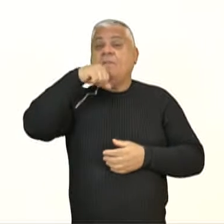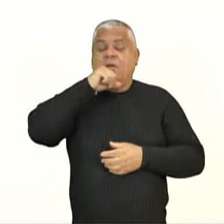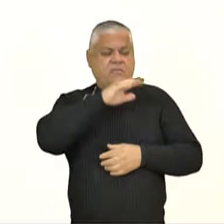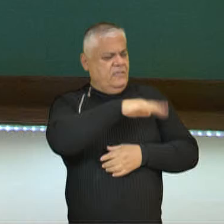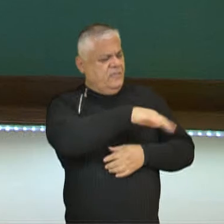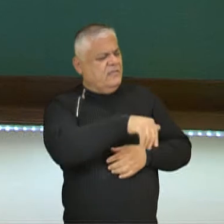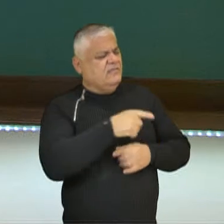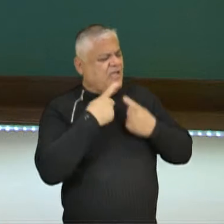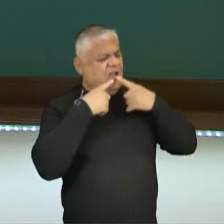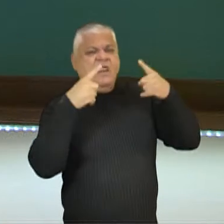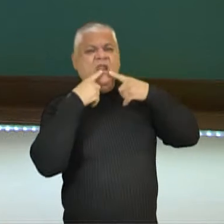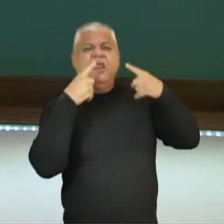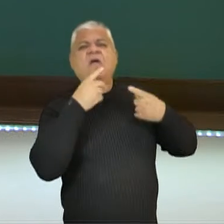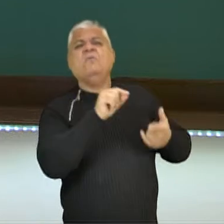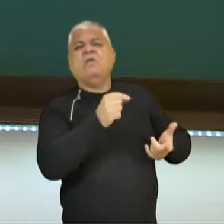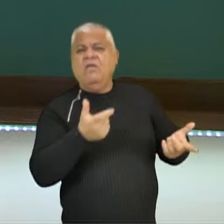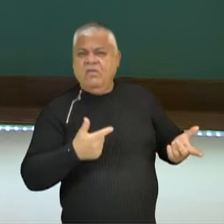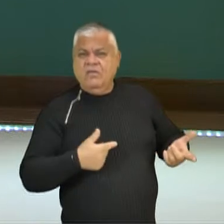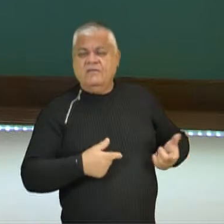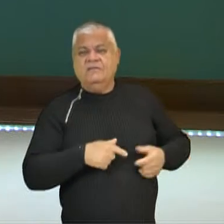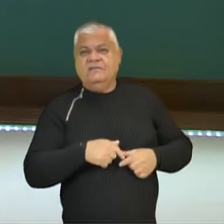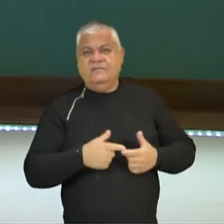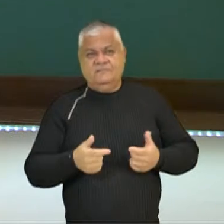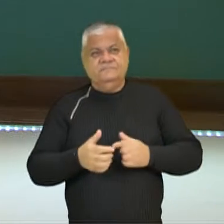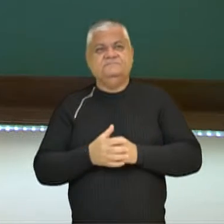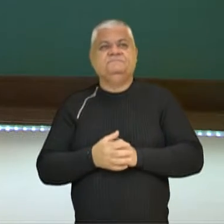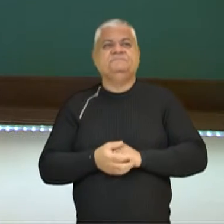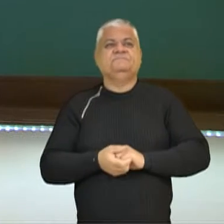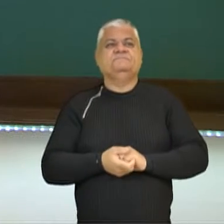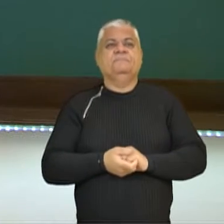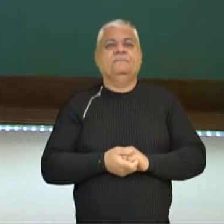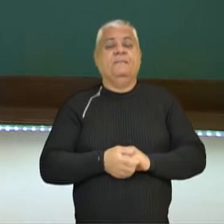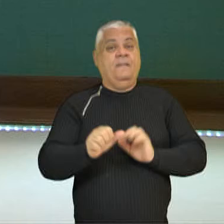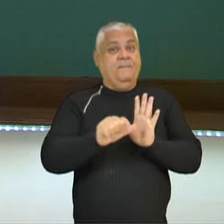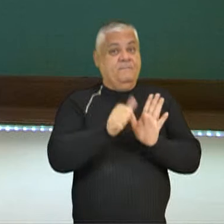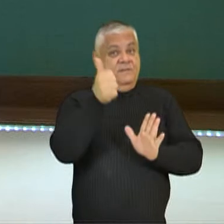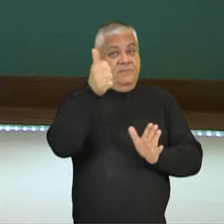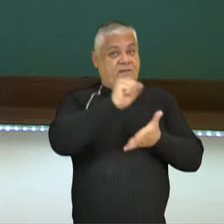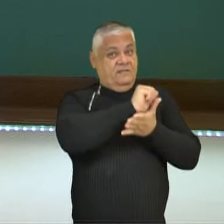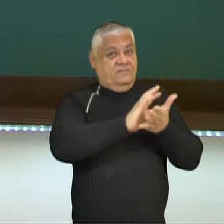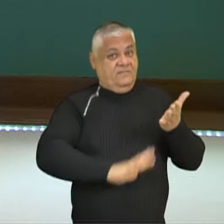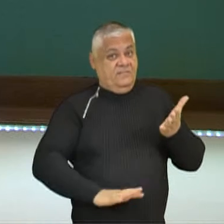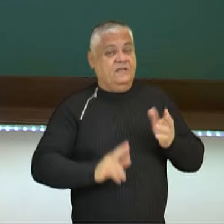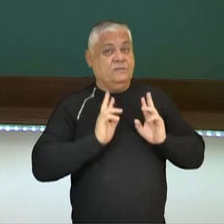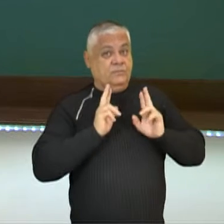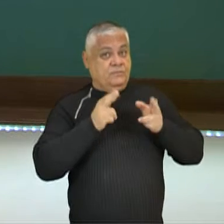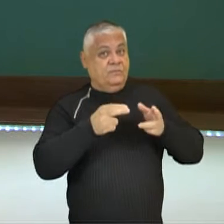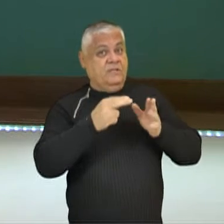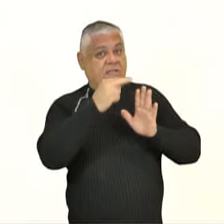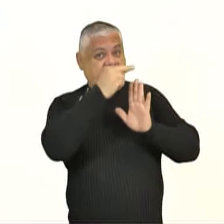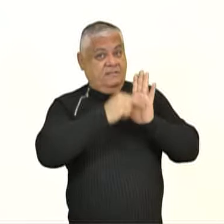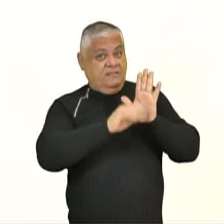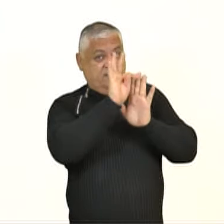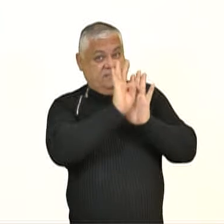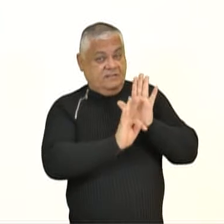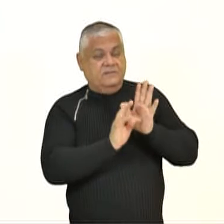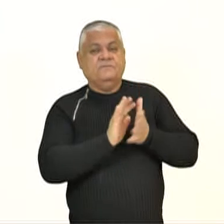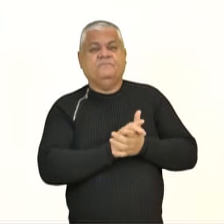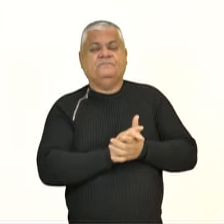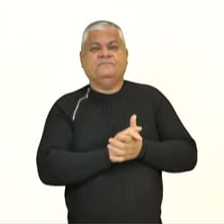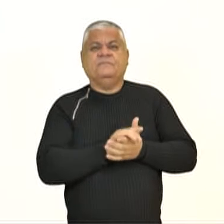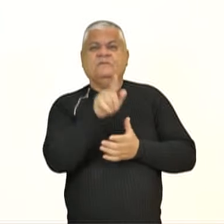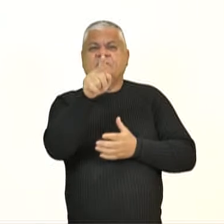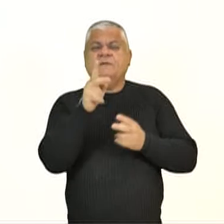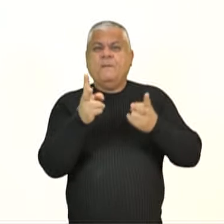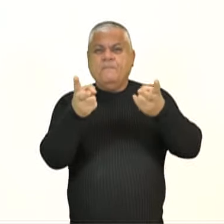diz, então aqui ela reclama da própria vida, da própria sorte. Vamos à primeira atividade referente a este trecho. Você